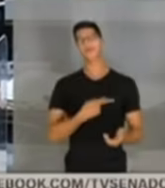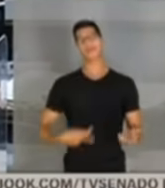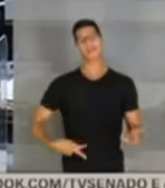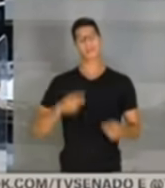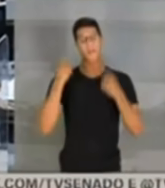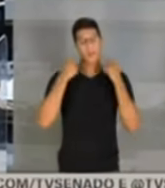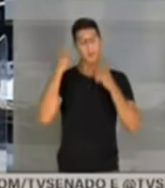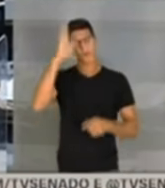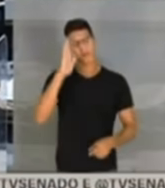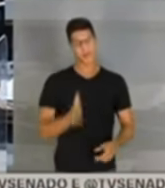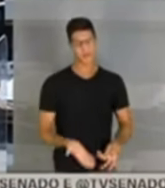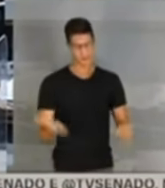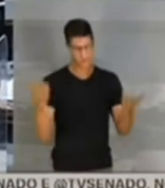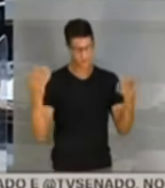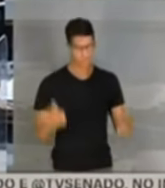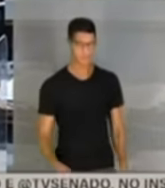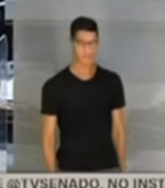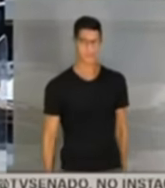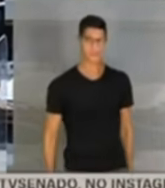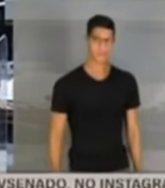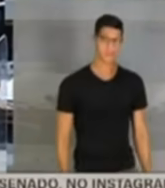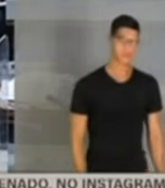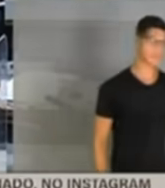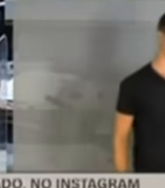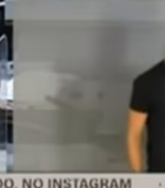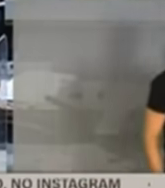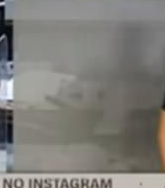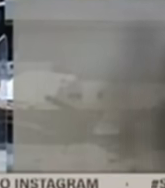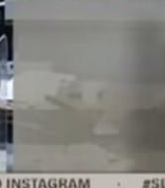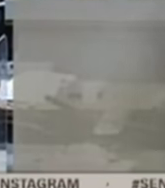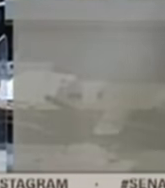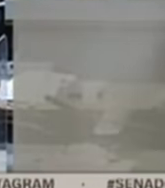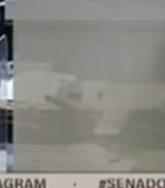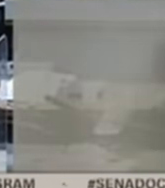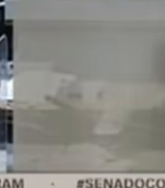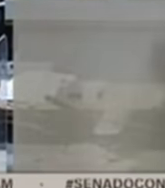presidente, se preocupa com o Brasil. Eu vou continuar aqui fazendo meu trabalho na CPI.